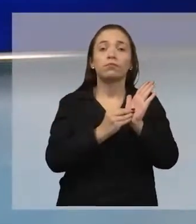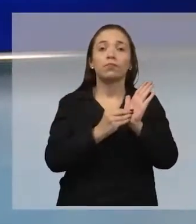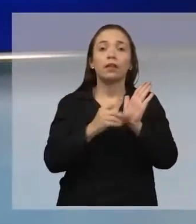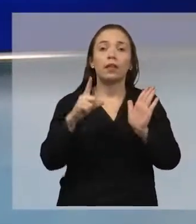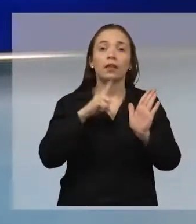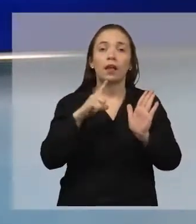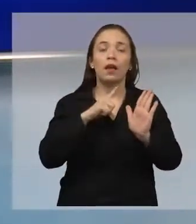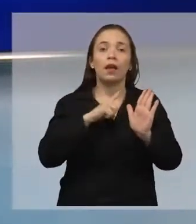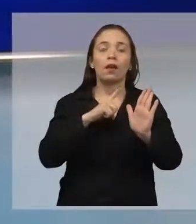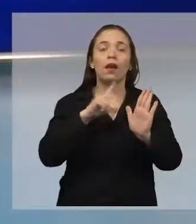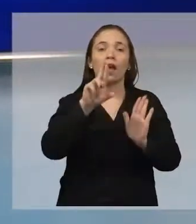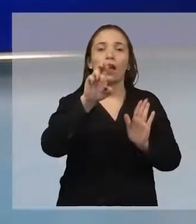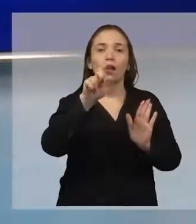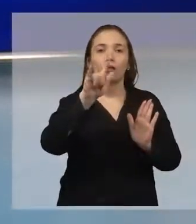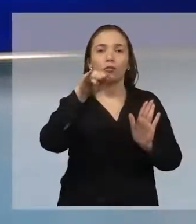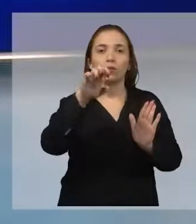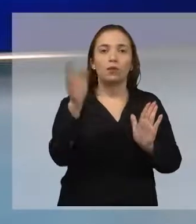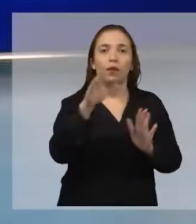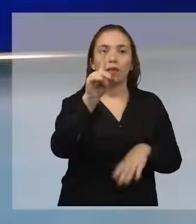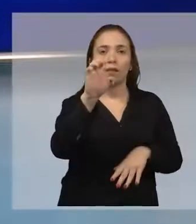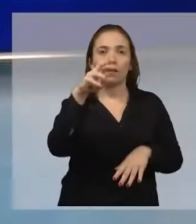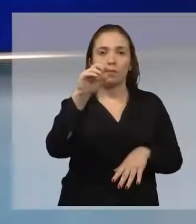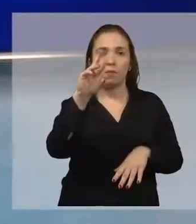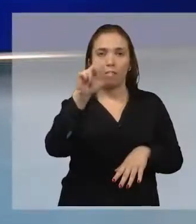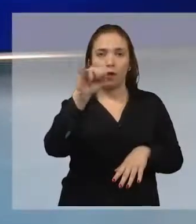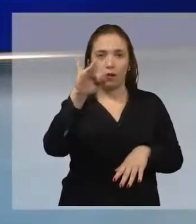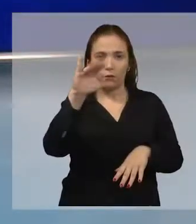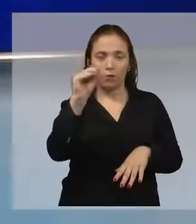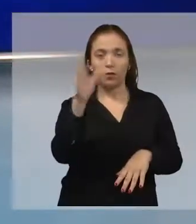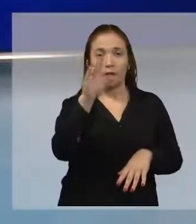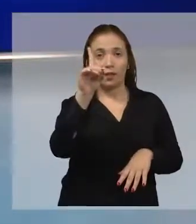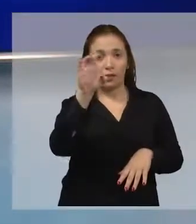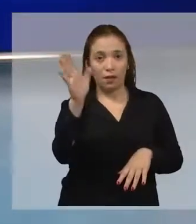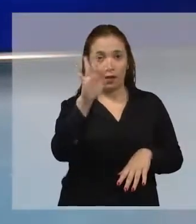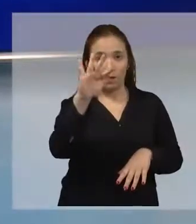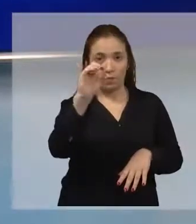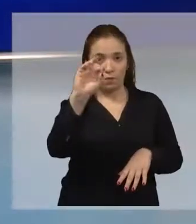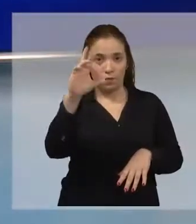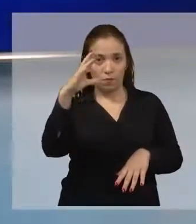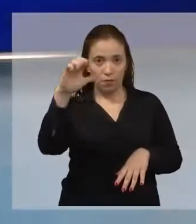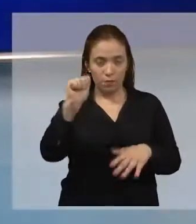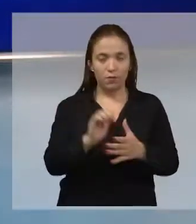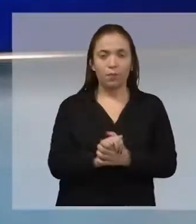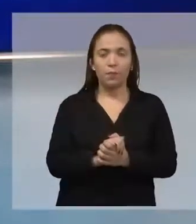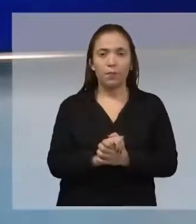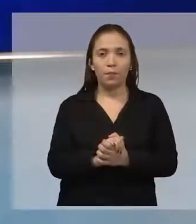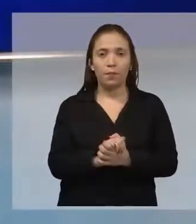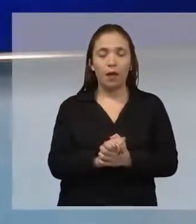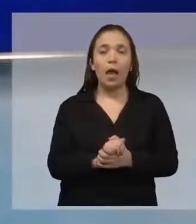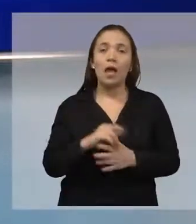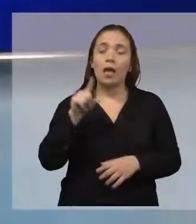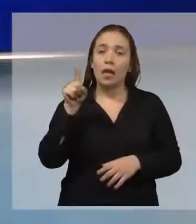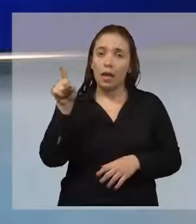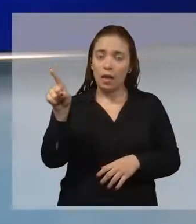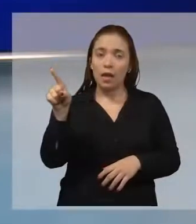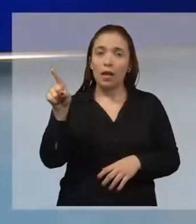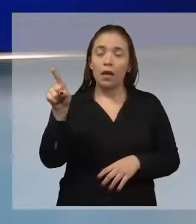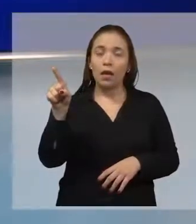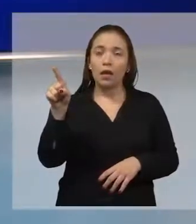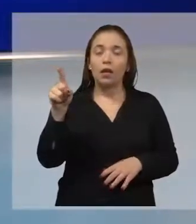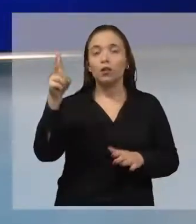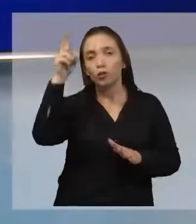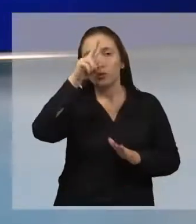de força, fecha aspas. Não conformado com essa sua percepção do que foi a